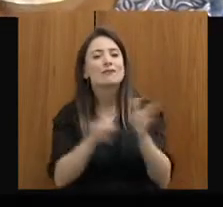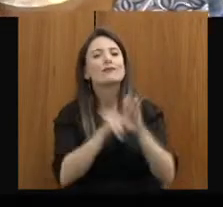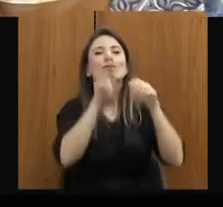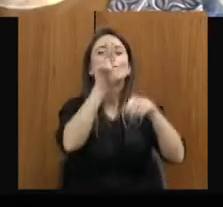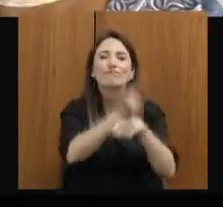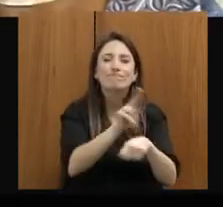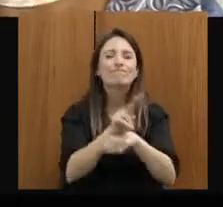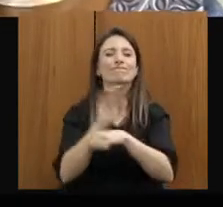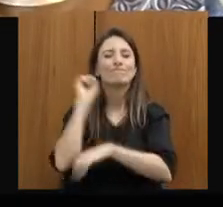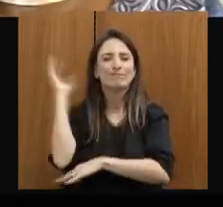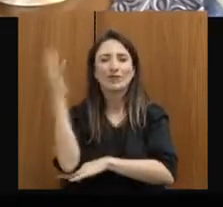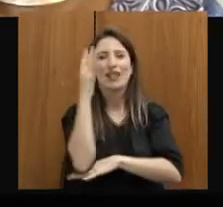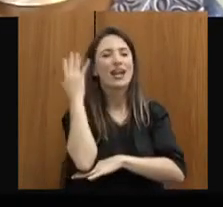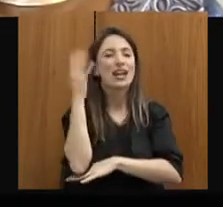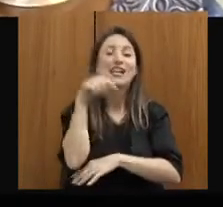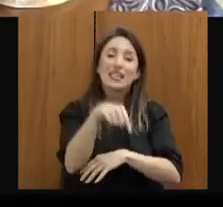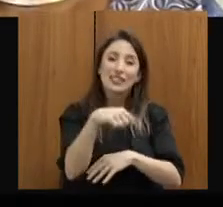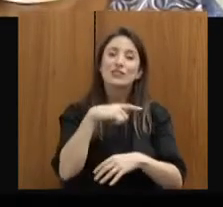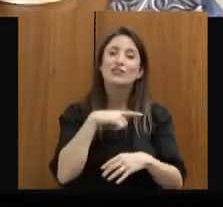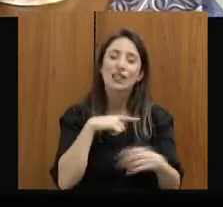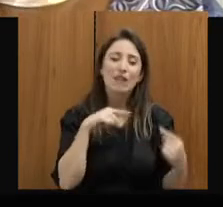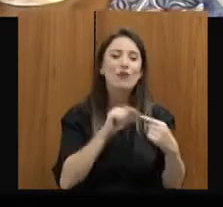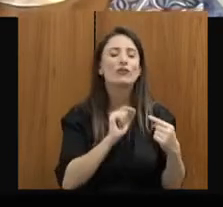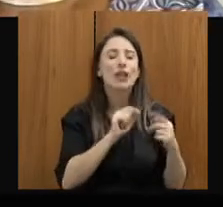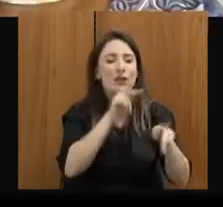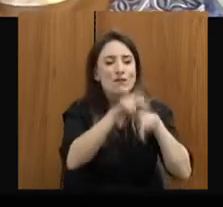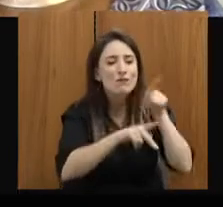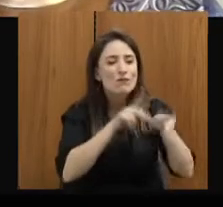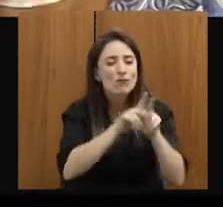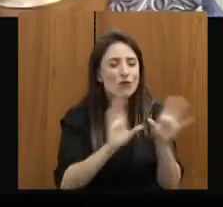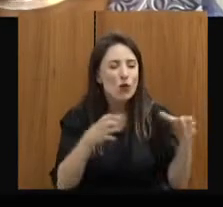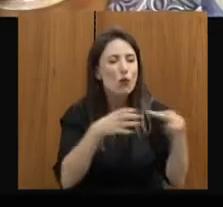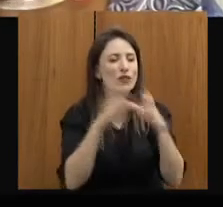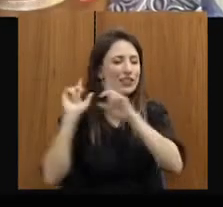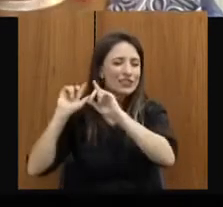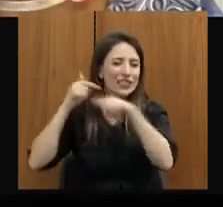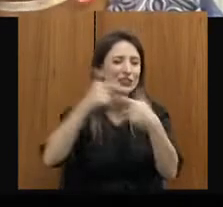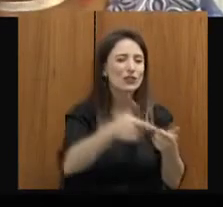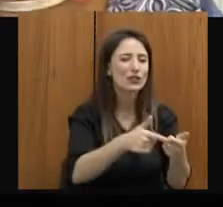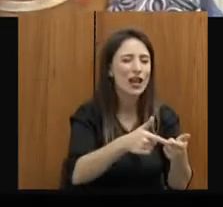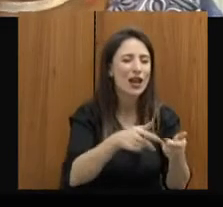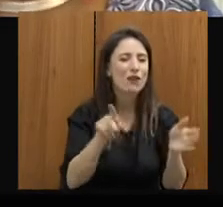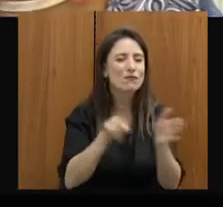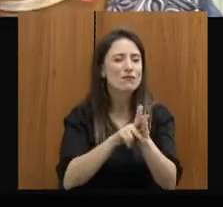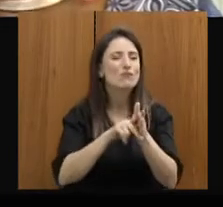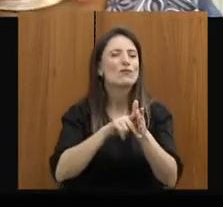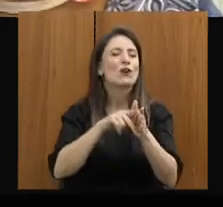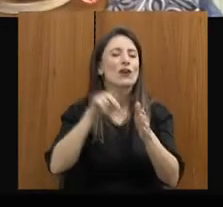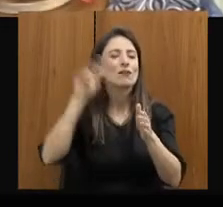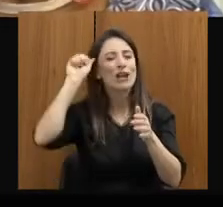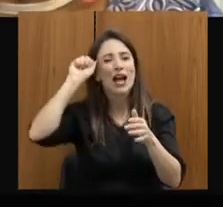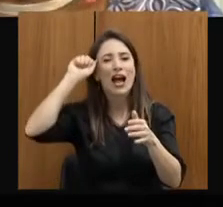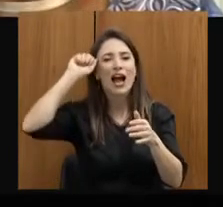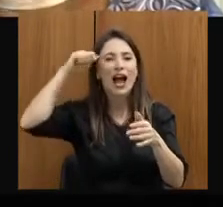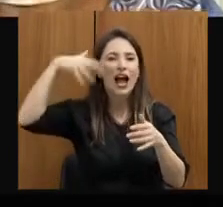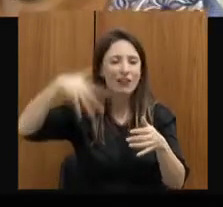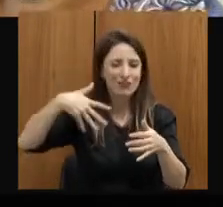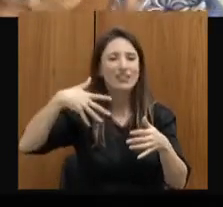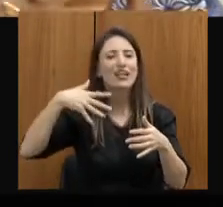como povos e comunidades tradicionais de matriz africana eu quero o resto irmãos determinar